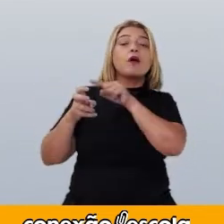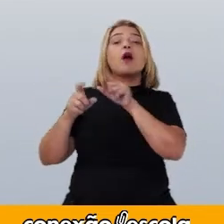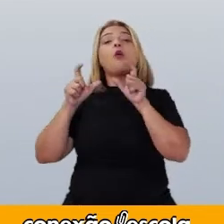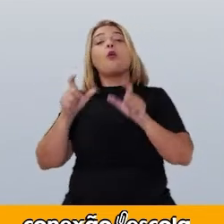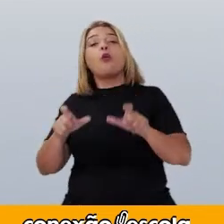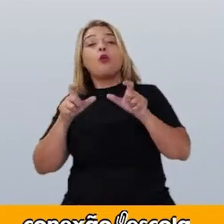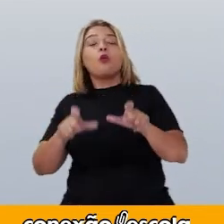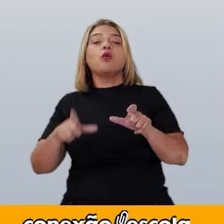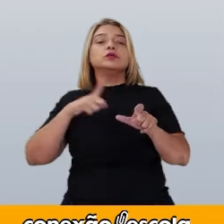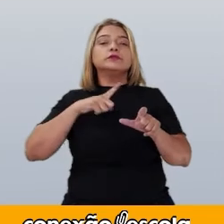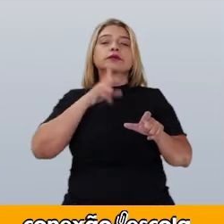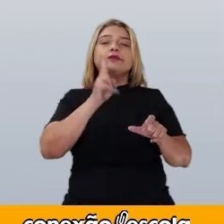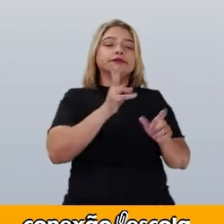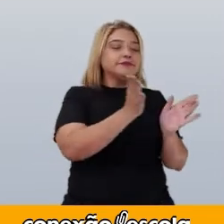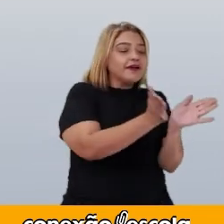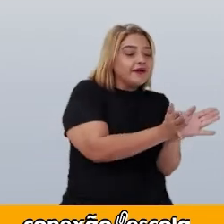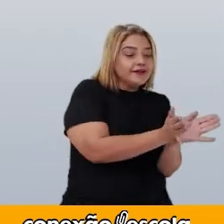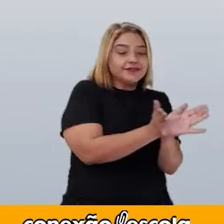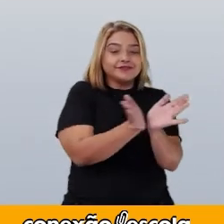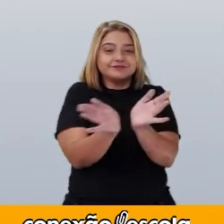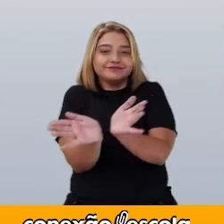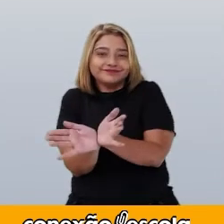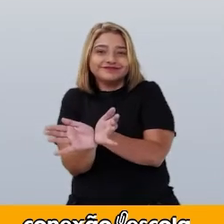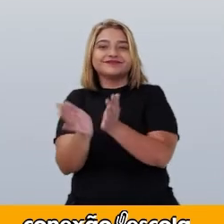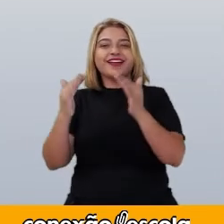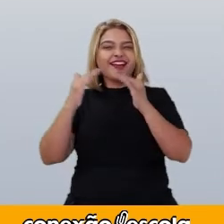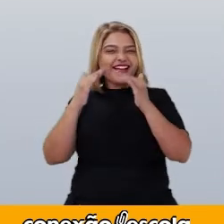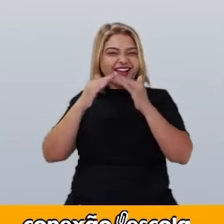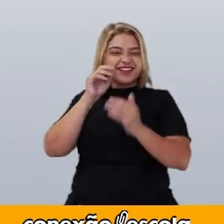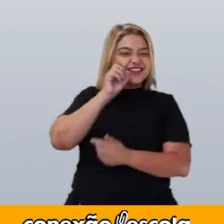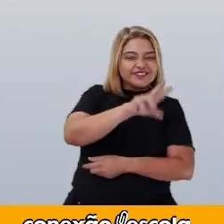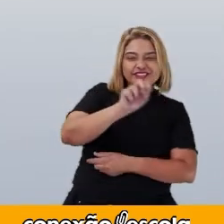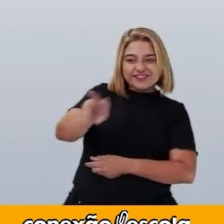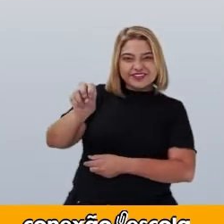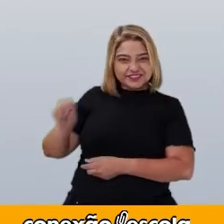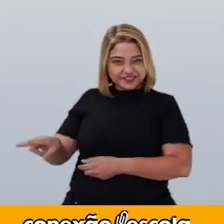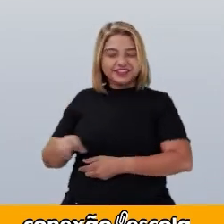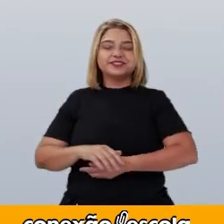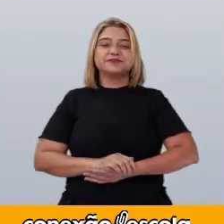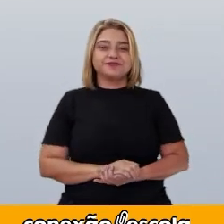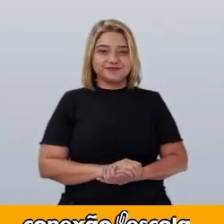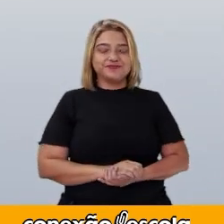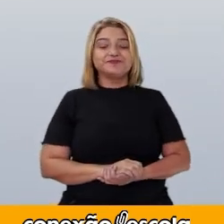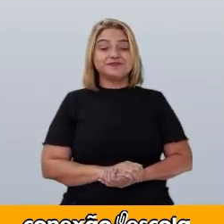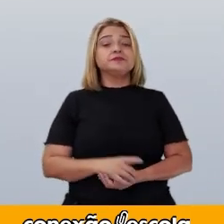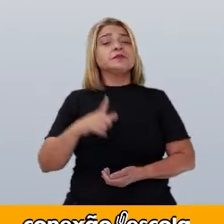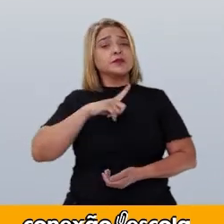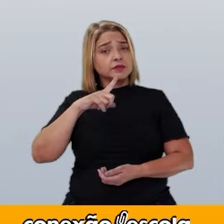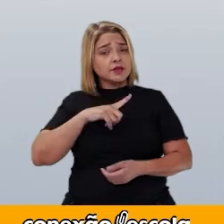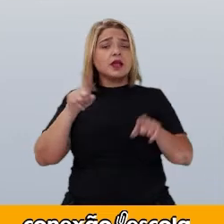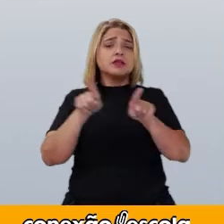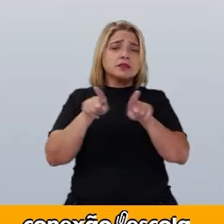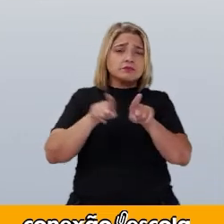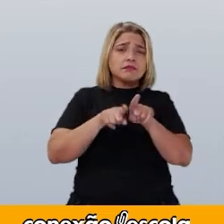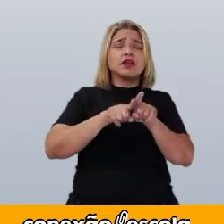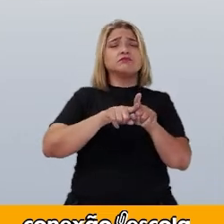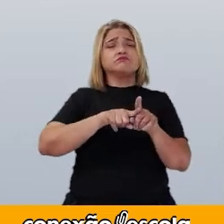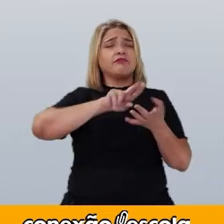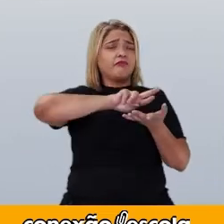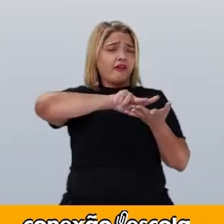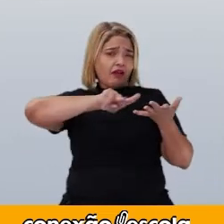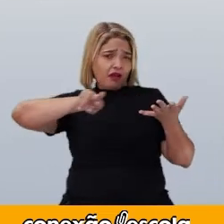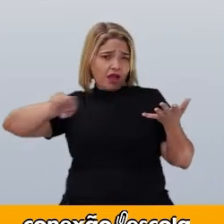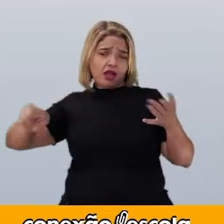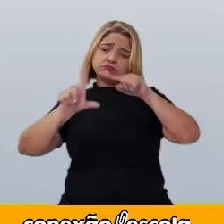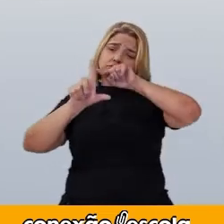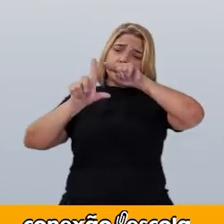ângulo nos cantos. Já temos alguns ângulos com medidas e formas diferentes.